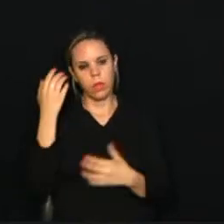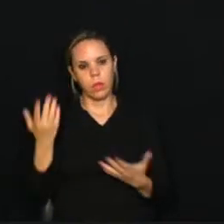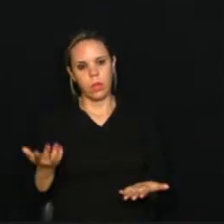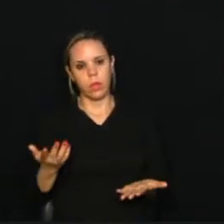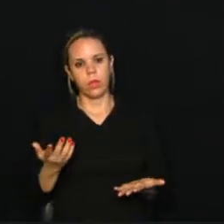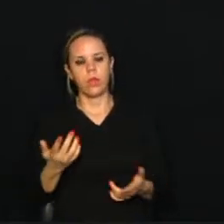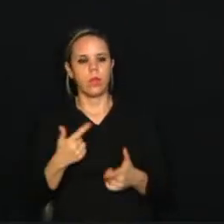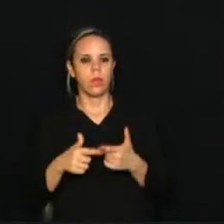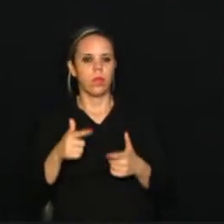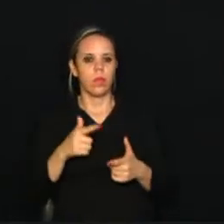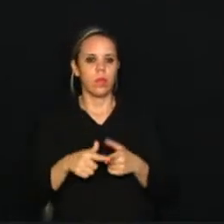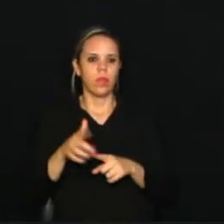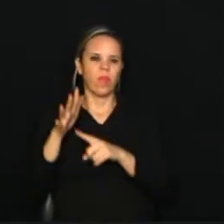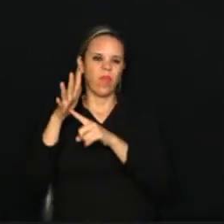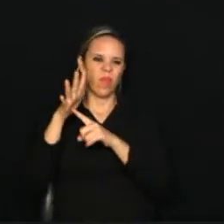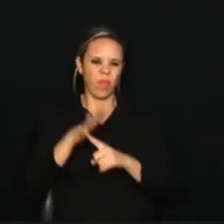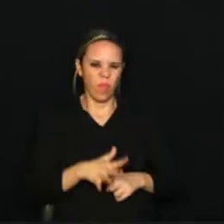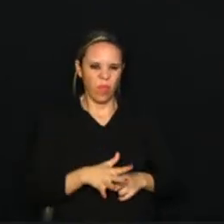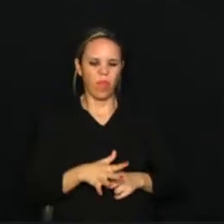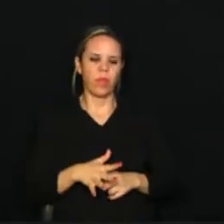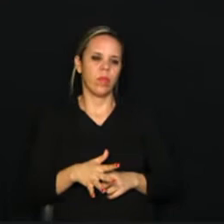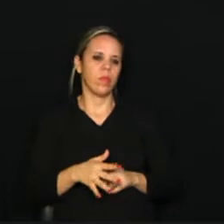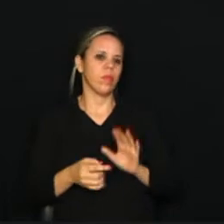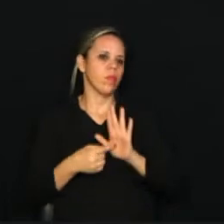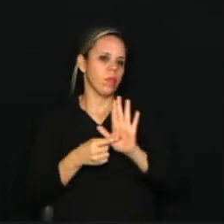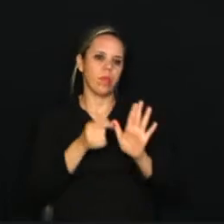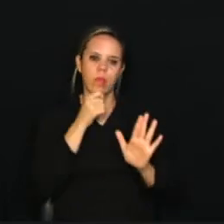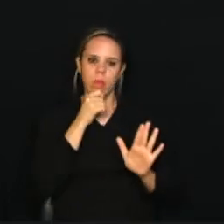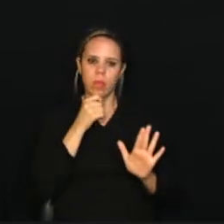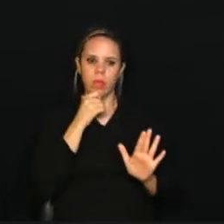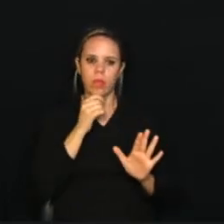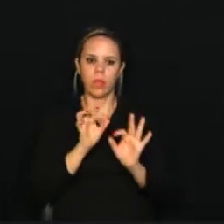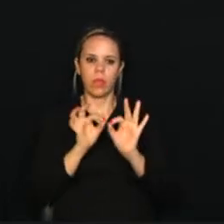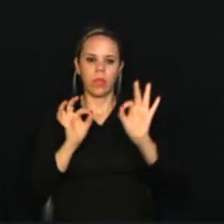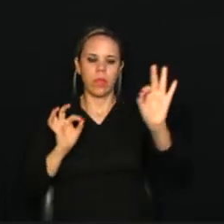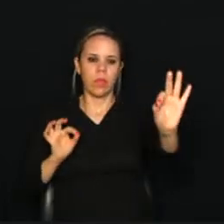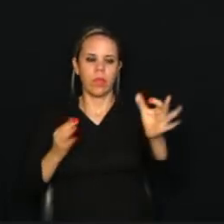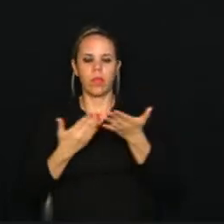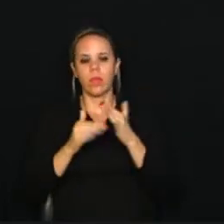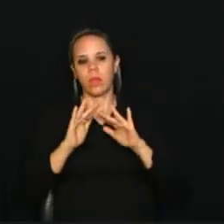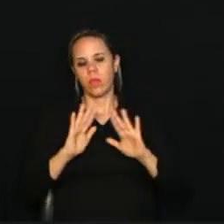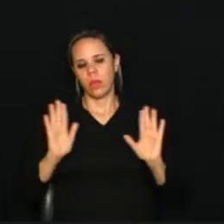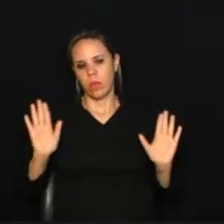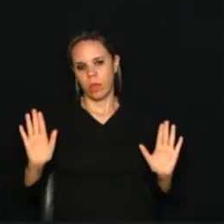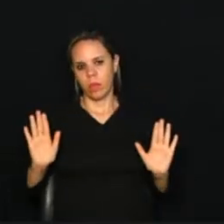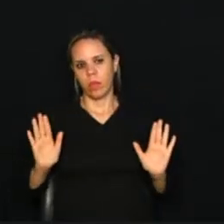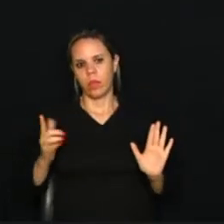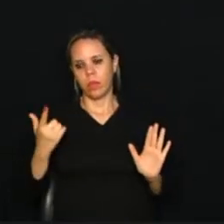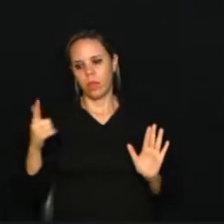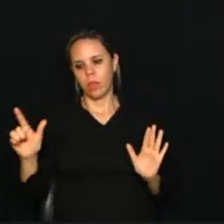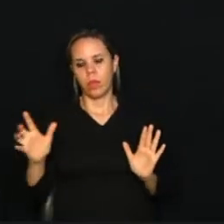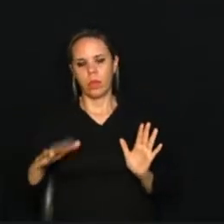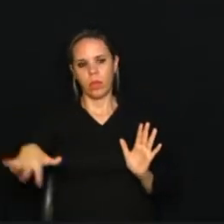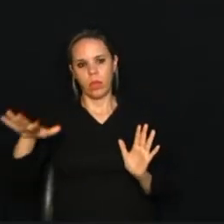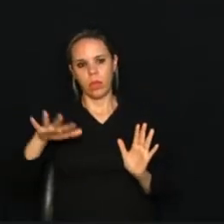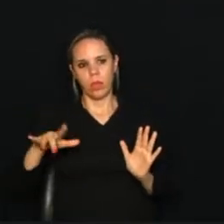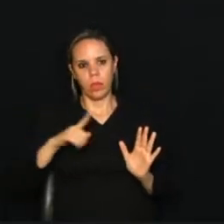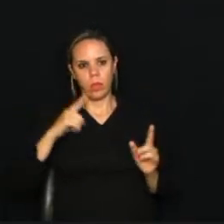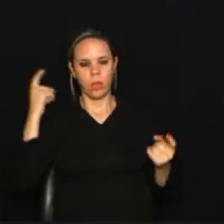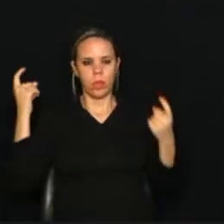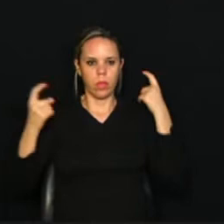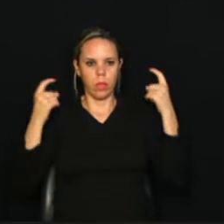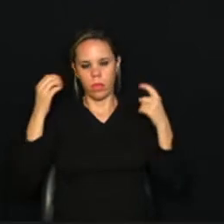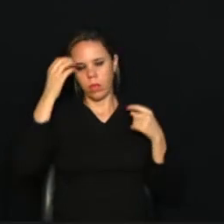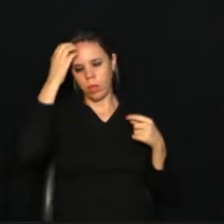questões às vezes de abuso que não são detectadas porque estão longe das escolas. De outro lado, há a